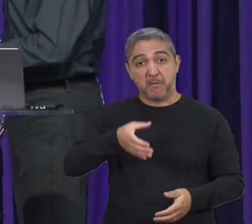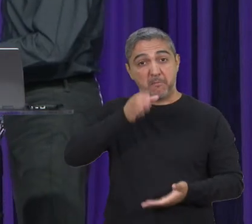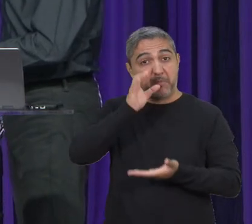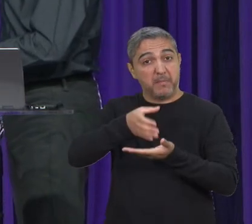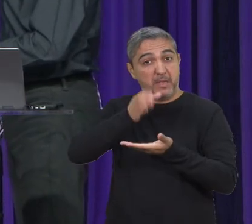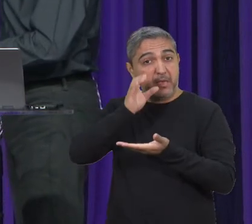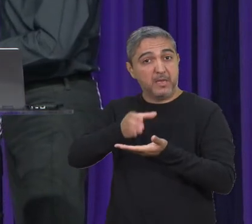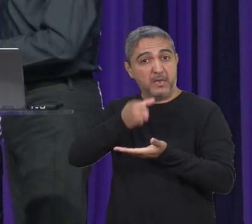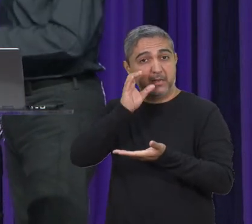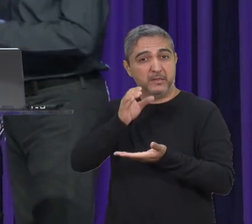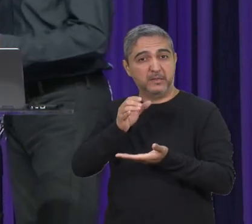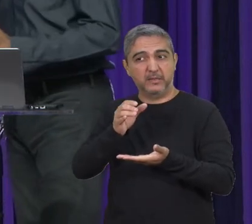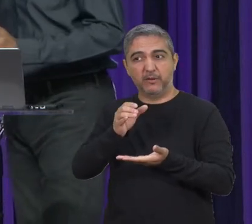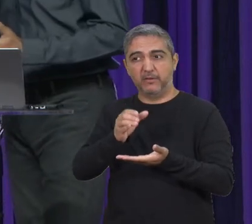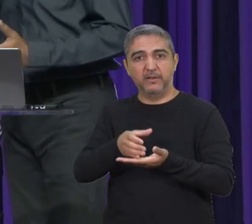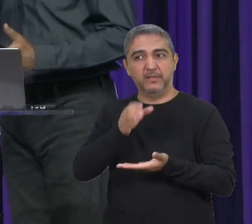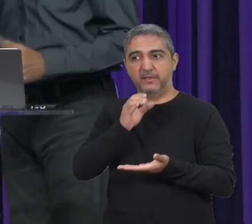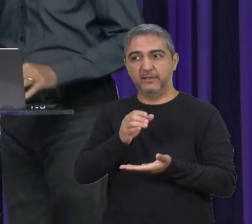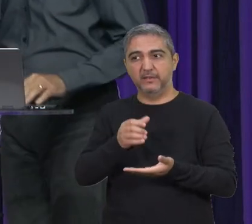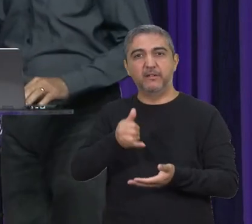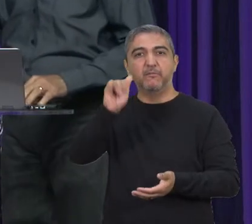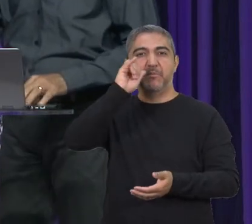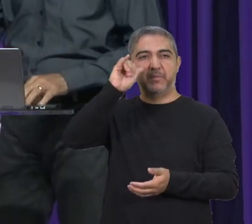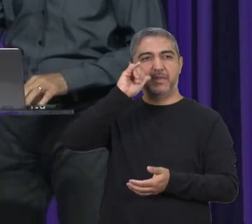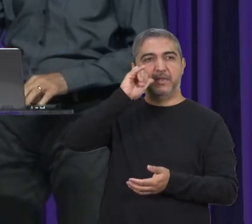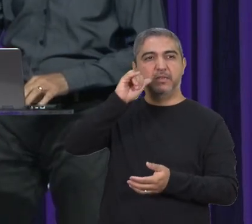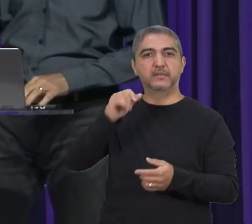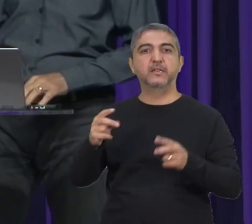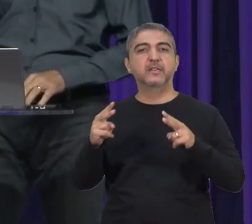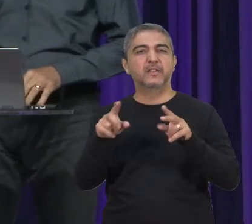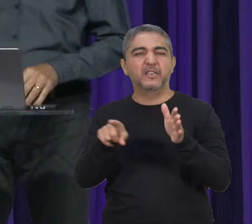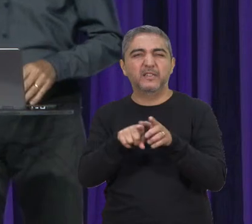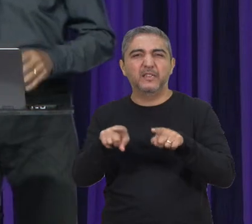bebedeiras e desregramento.